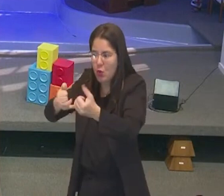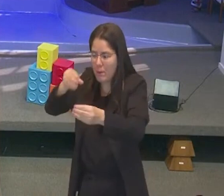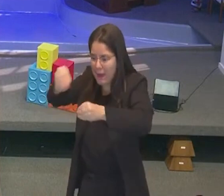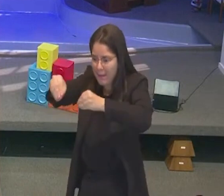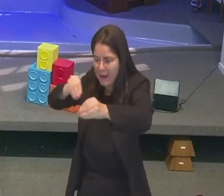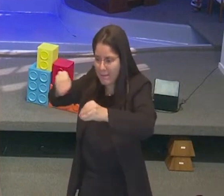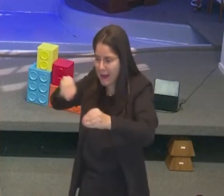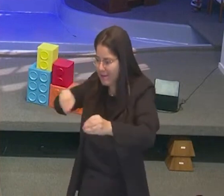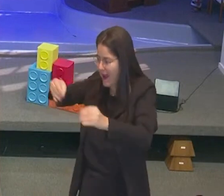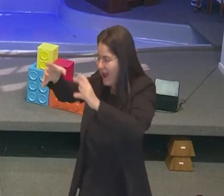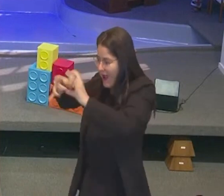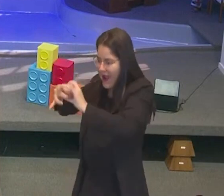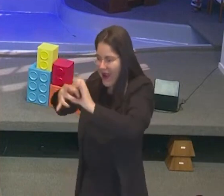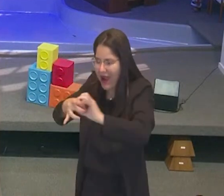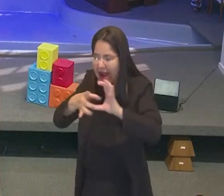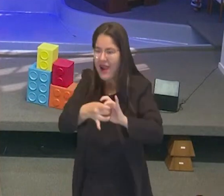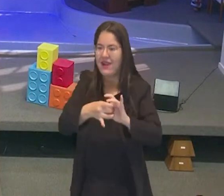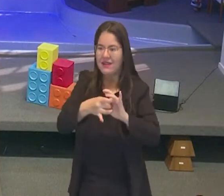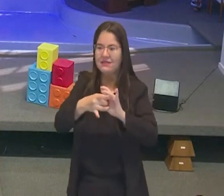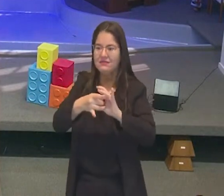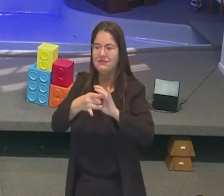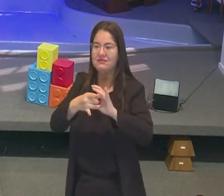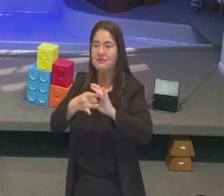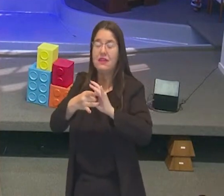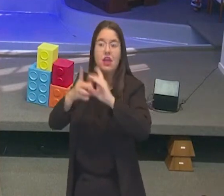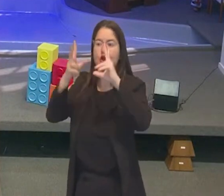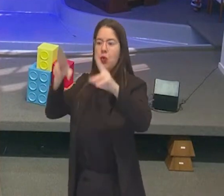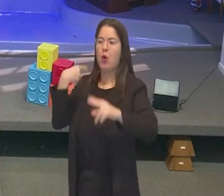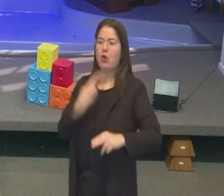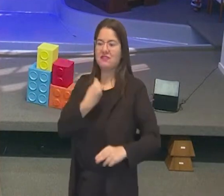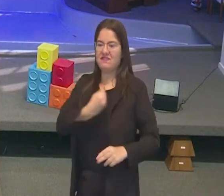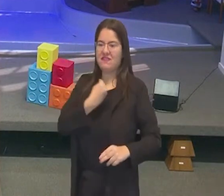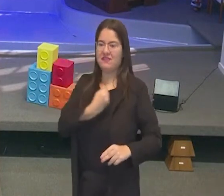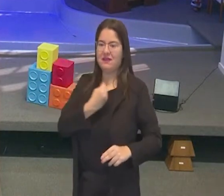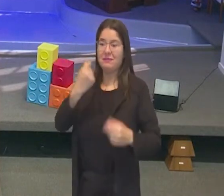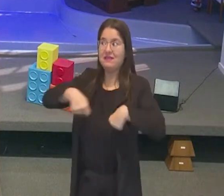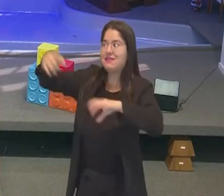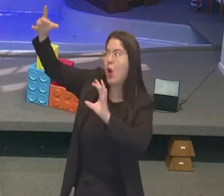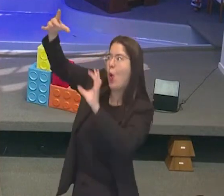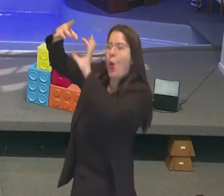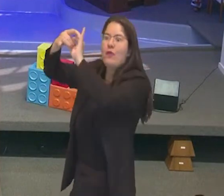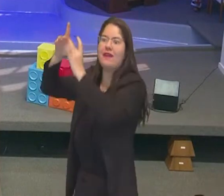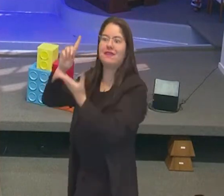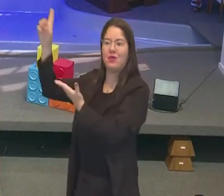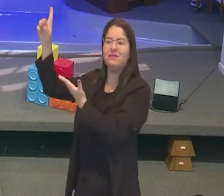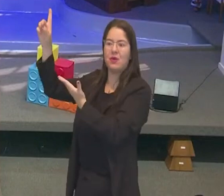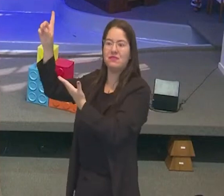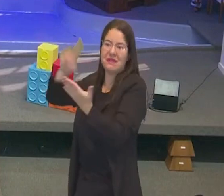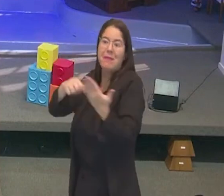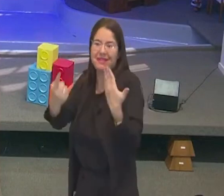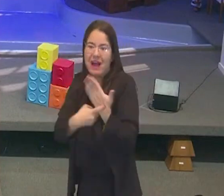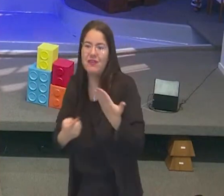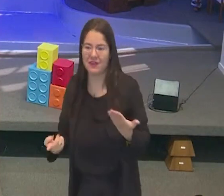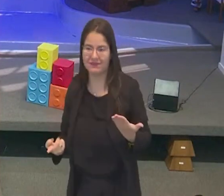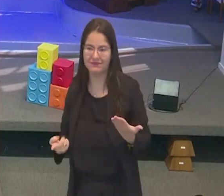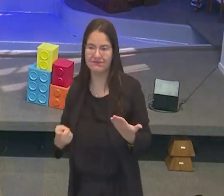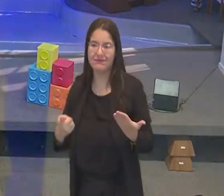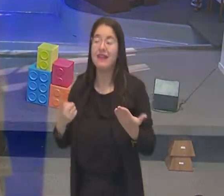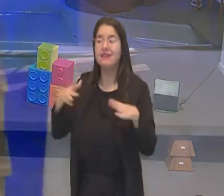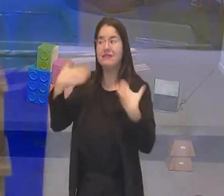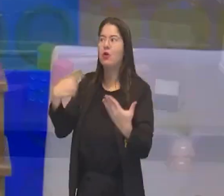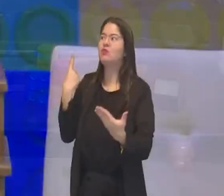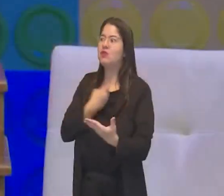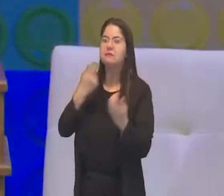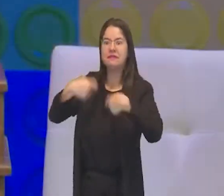bonitas. E o Senhor quer se conectar conosco também e fazer grandes coisas através da nossa